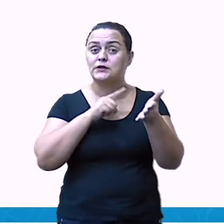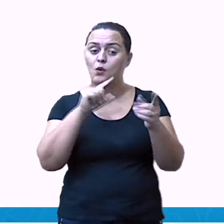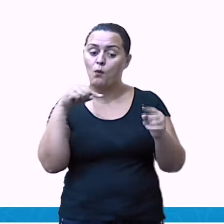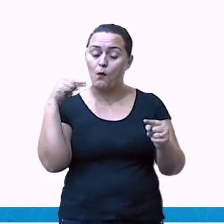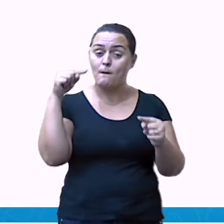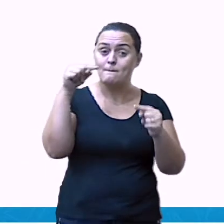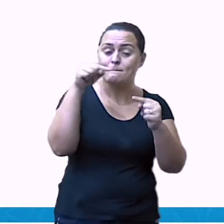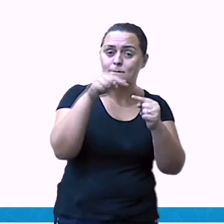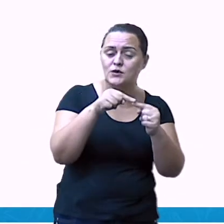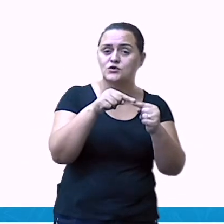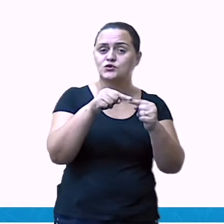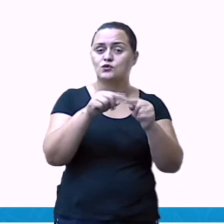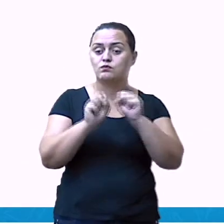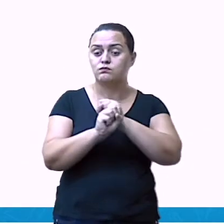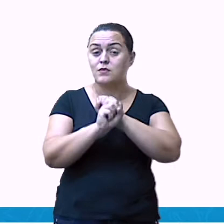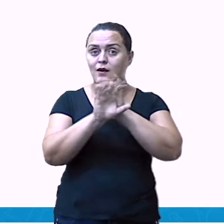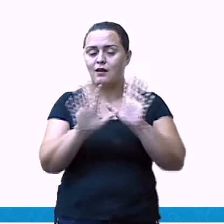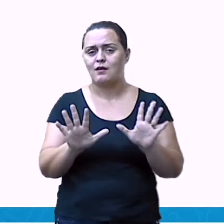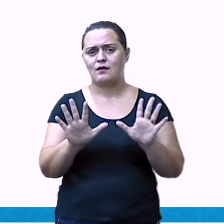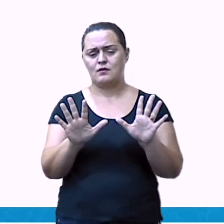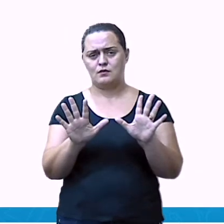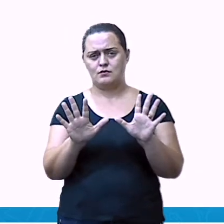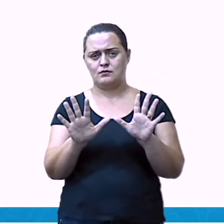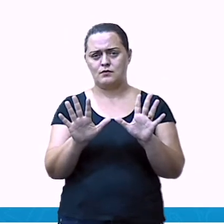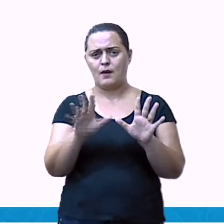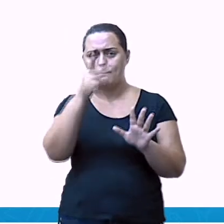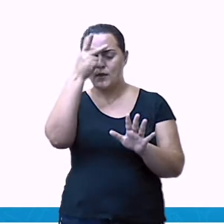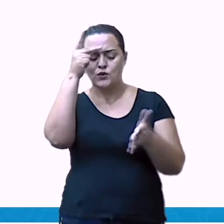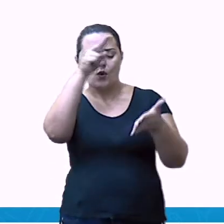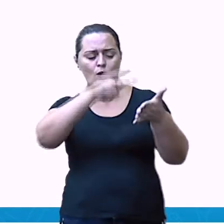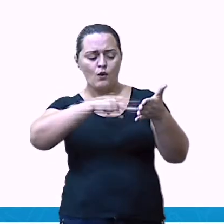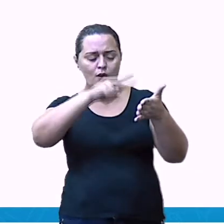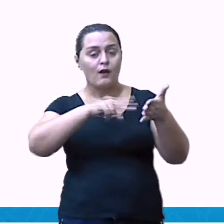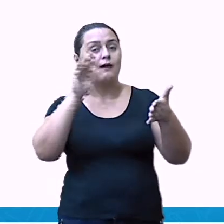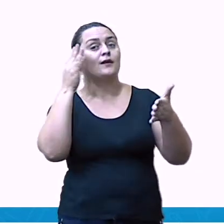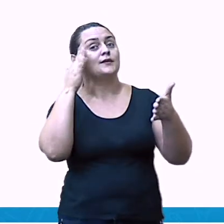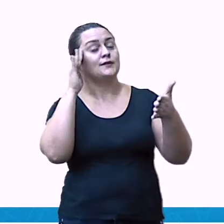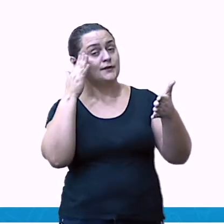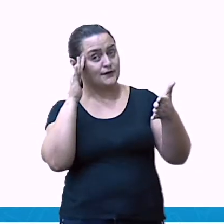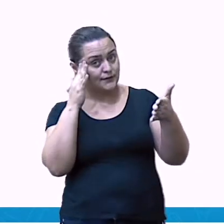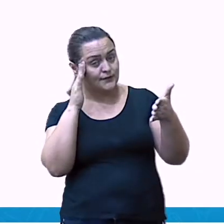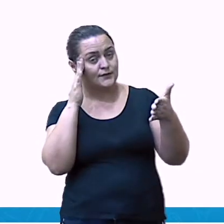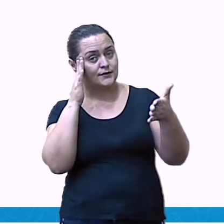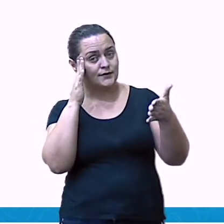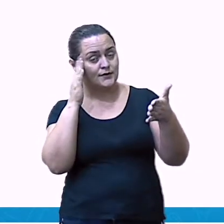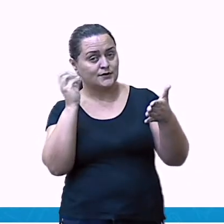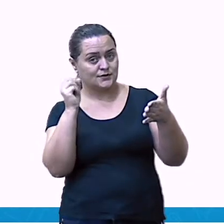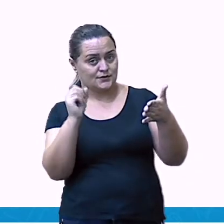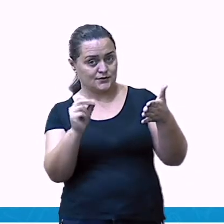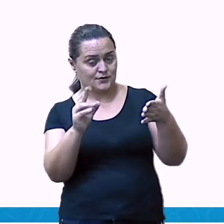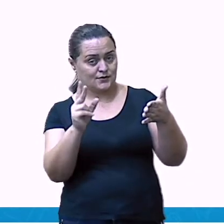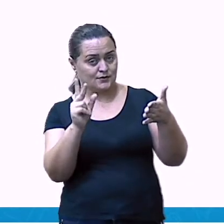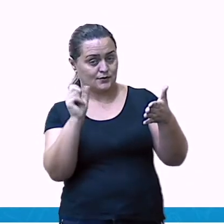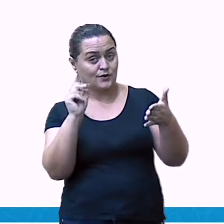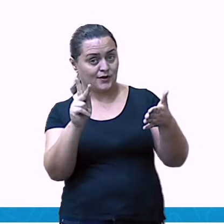saber aonde quer chegar com a narrativa. Você vai fazer um reconto, você vai deixar a sua